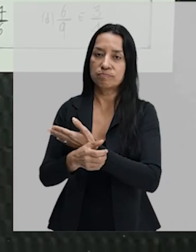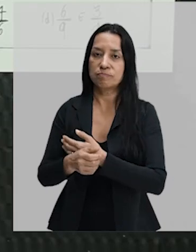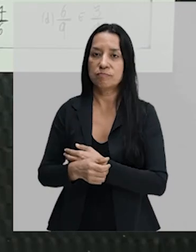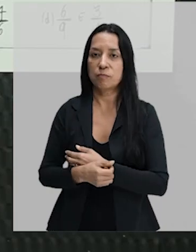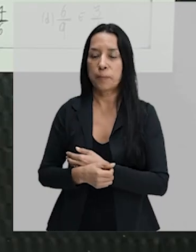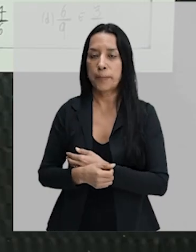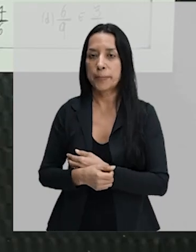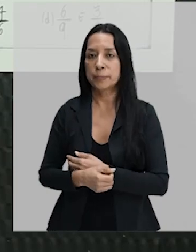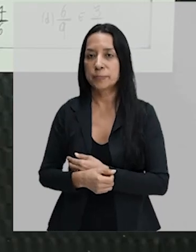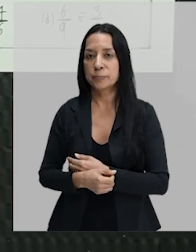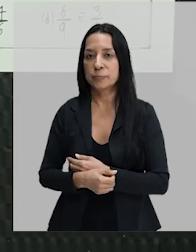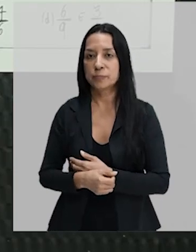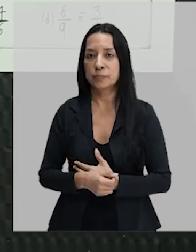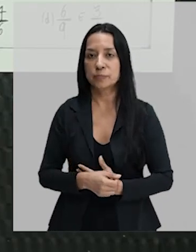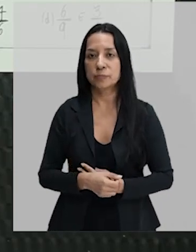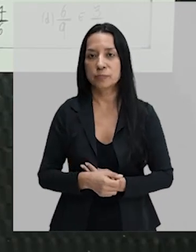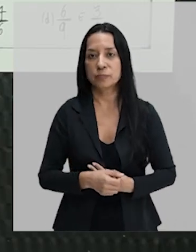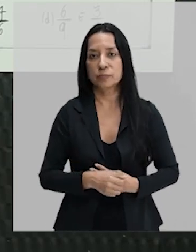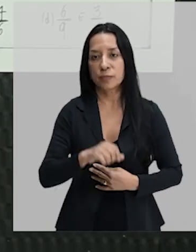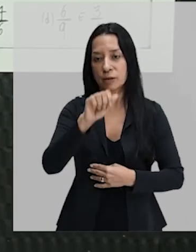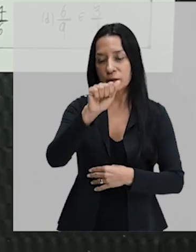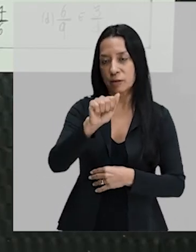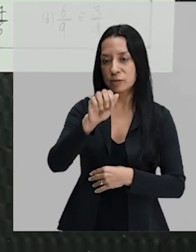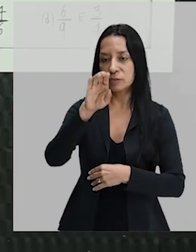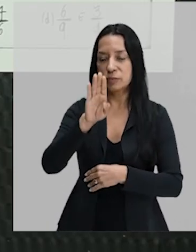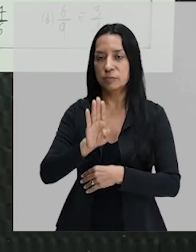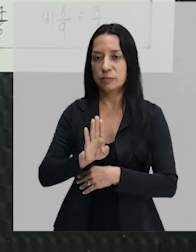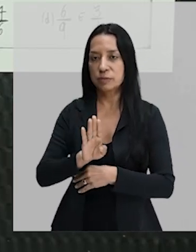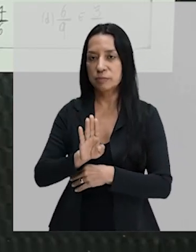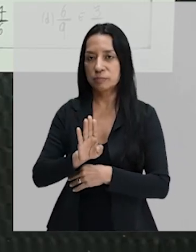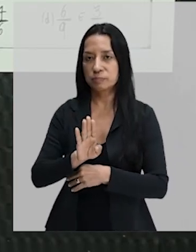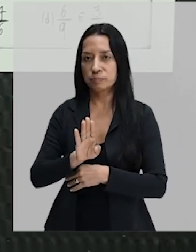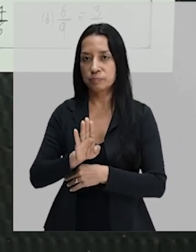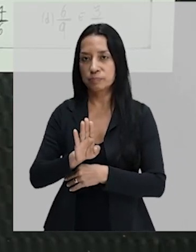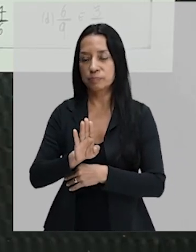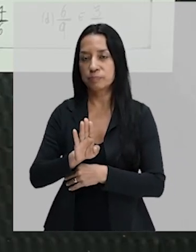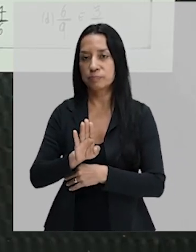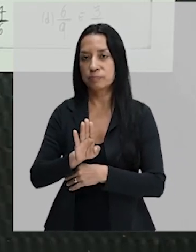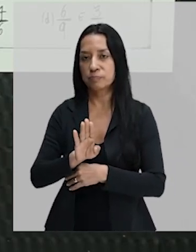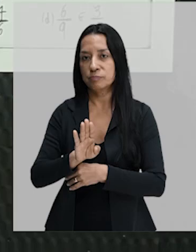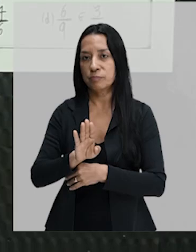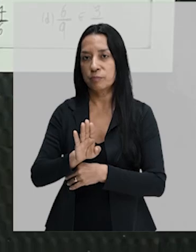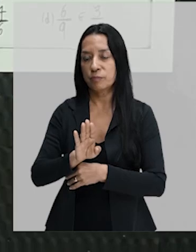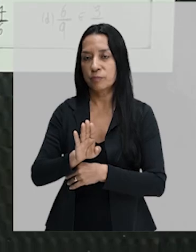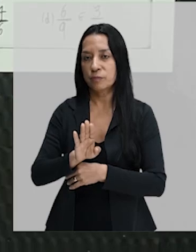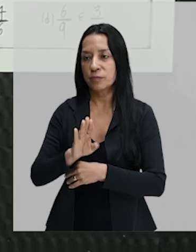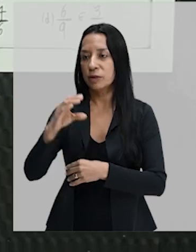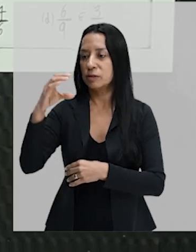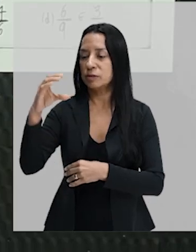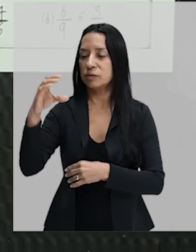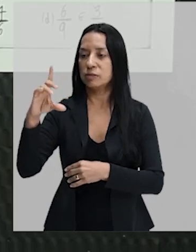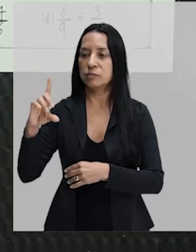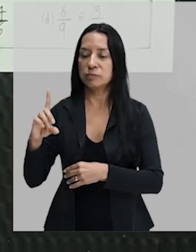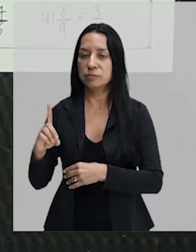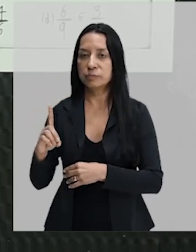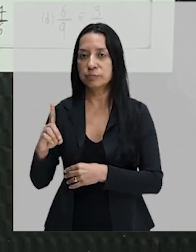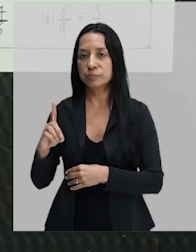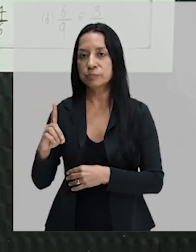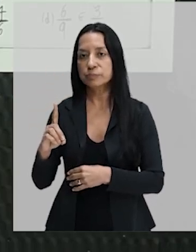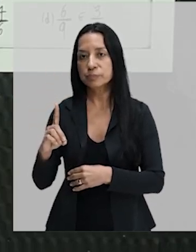A sobre B, usando os pontinhos, e aqui C sobre